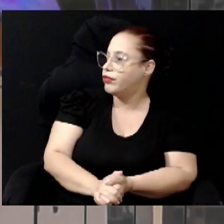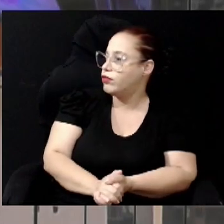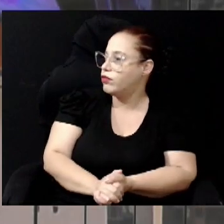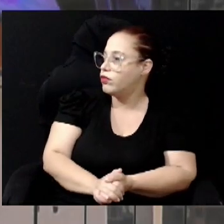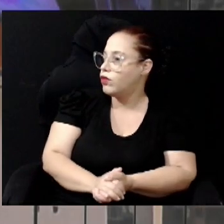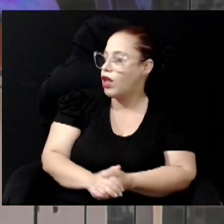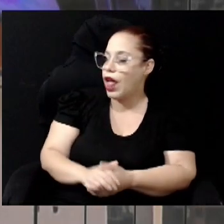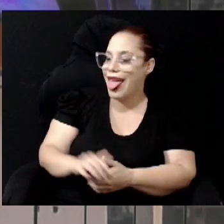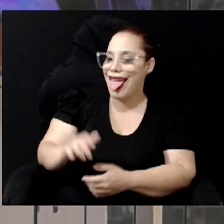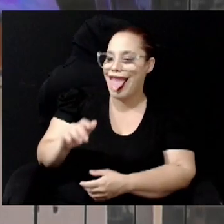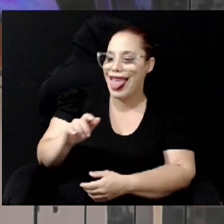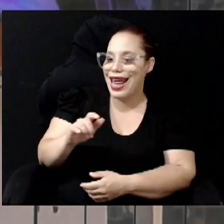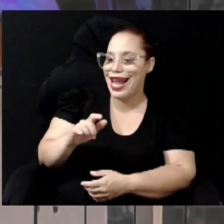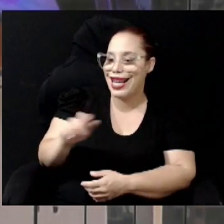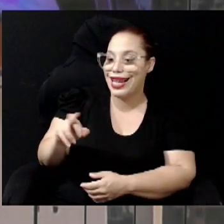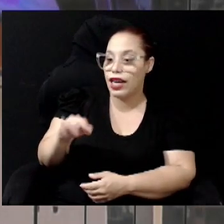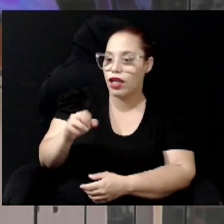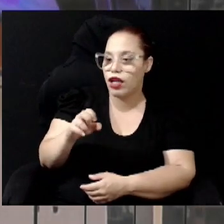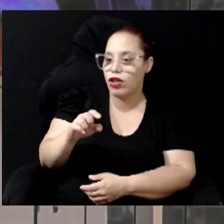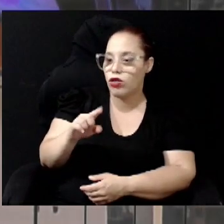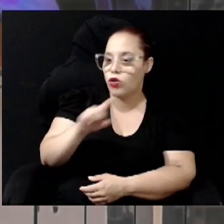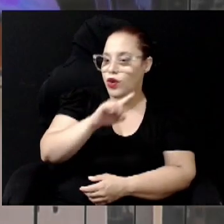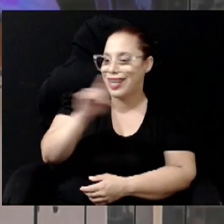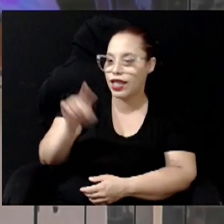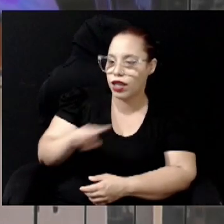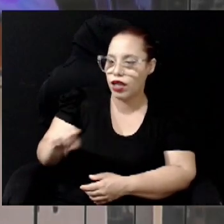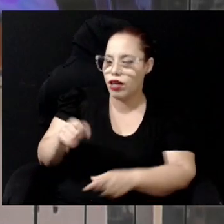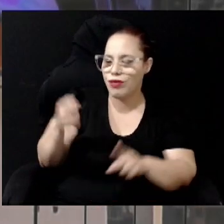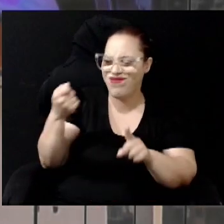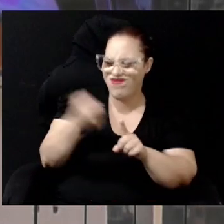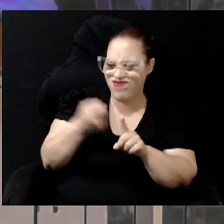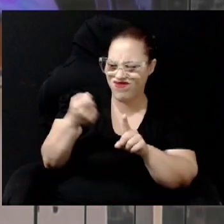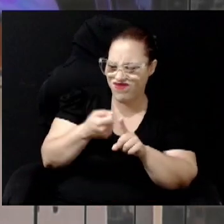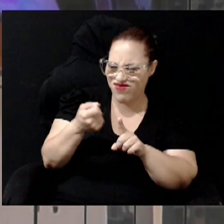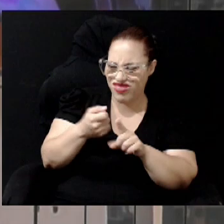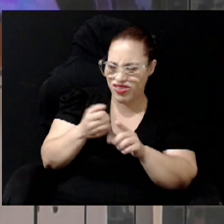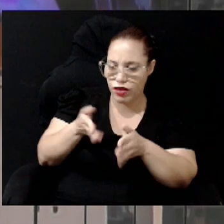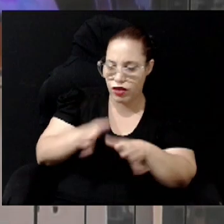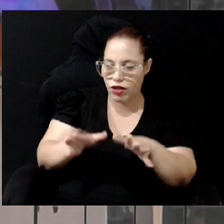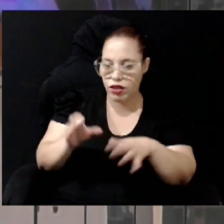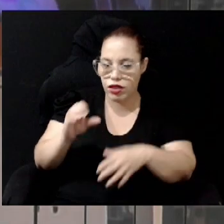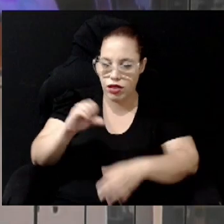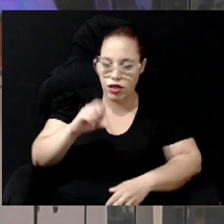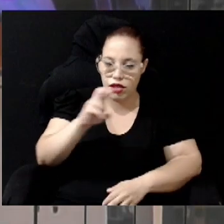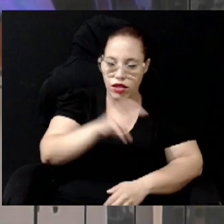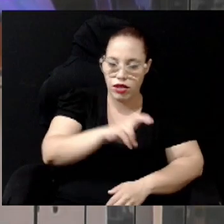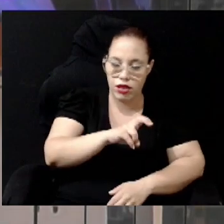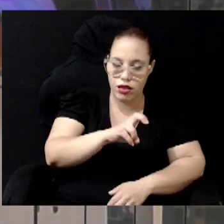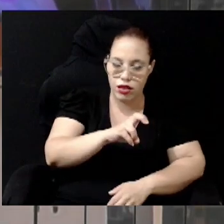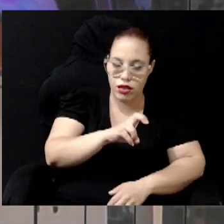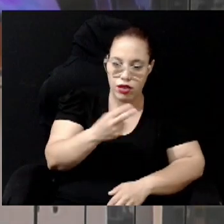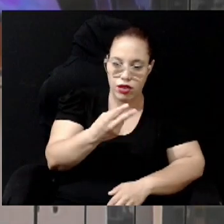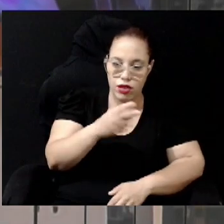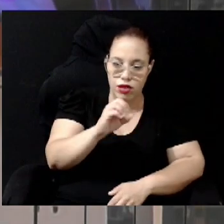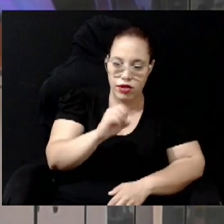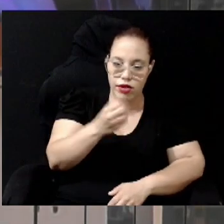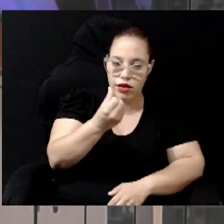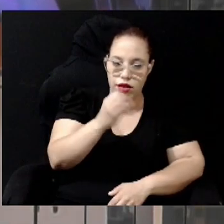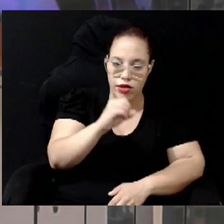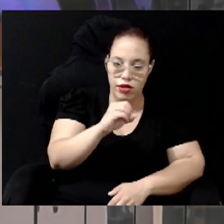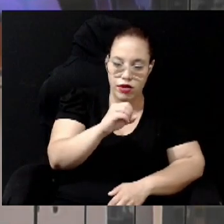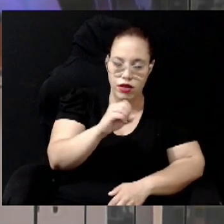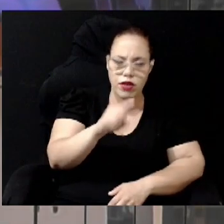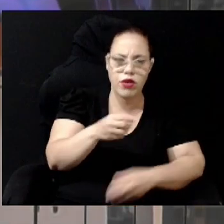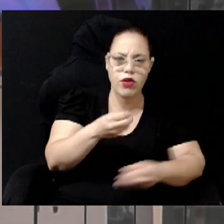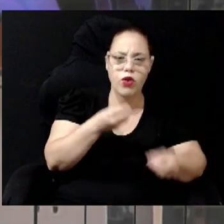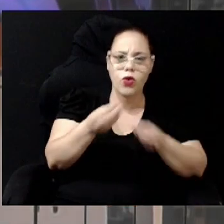é a mais afetada, segundo essa pesquisa, né? Que são as pessoas que nasceram entre 95 e 2010. Seria por uma questão